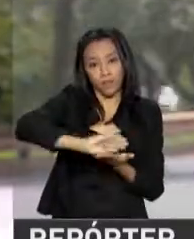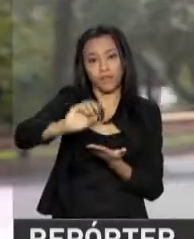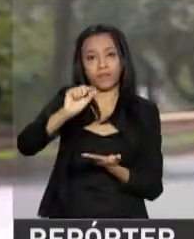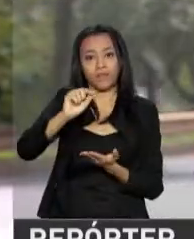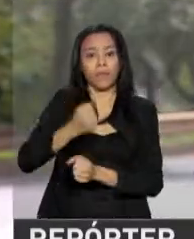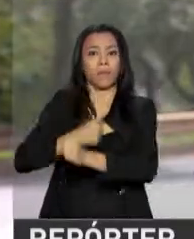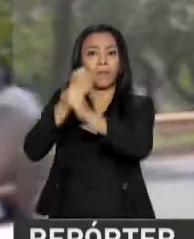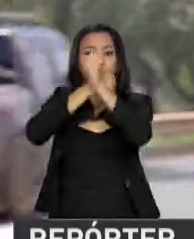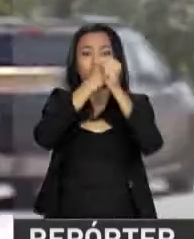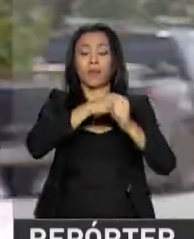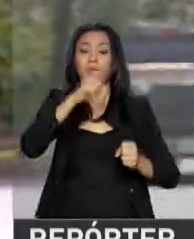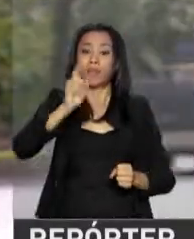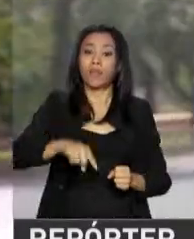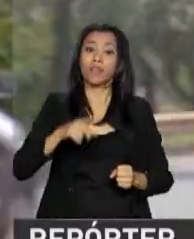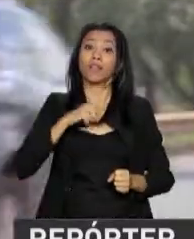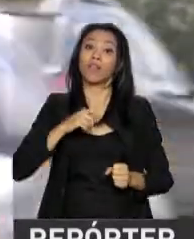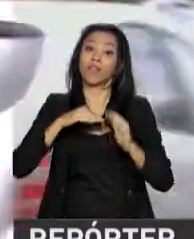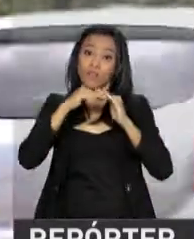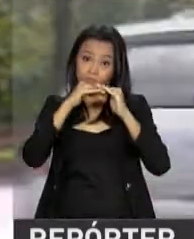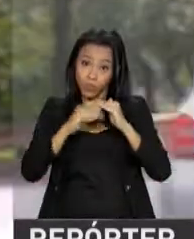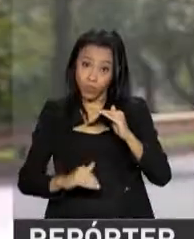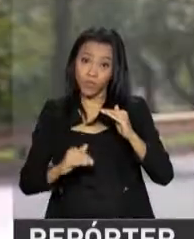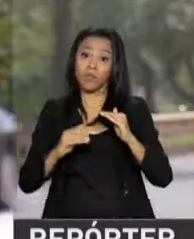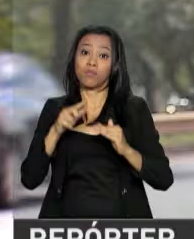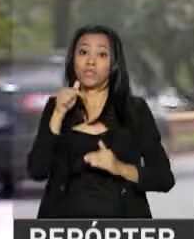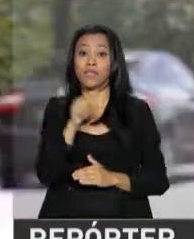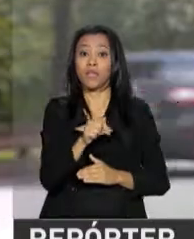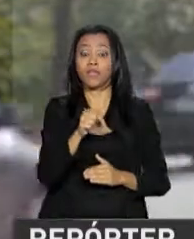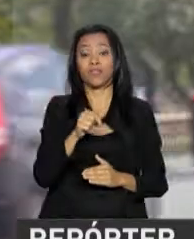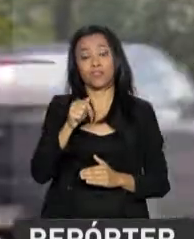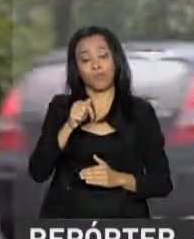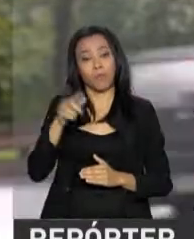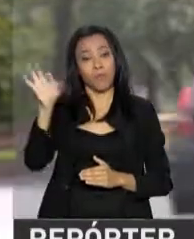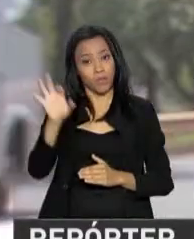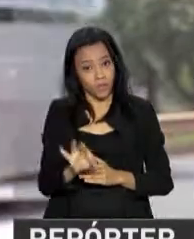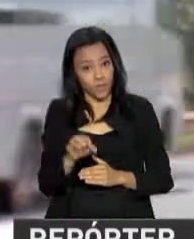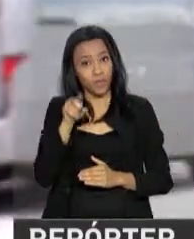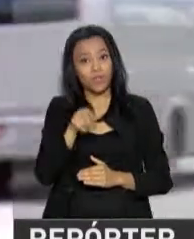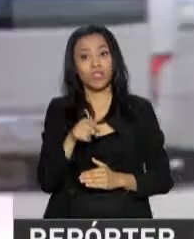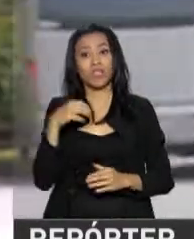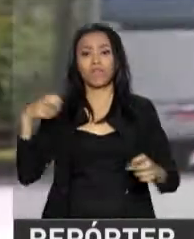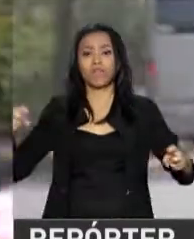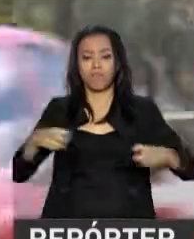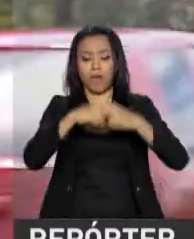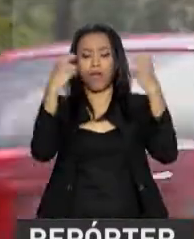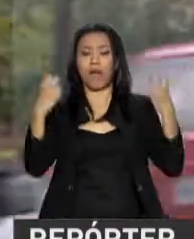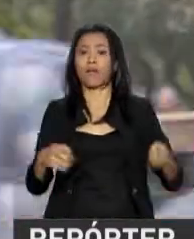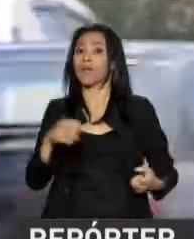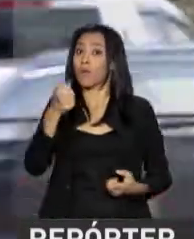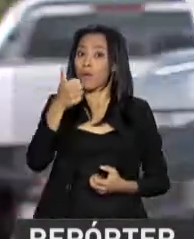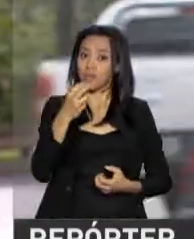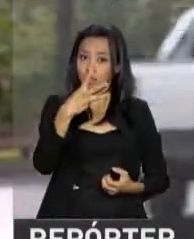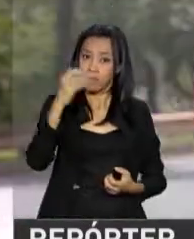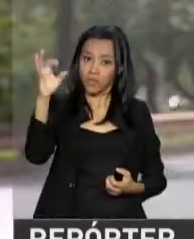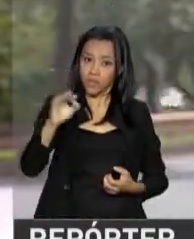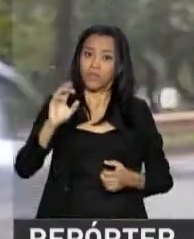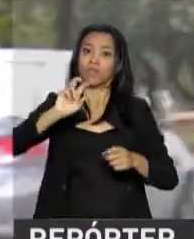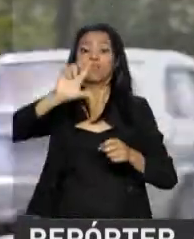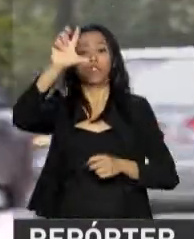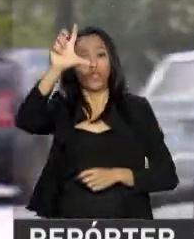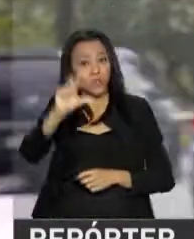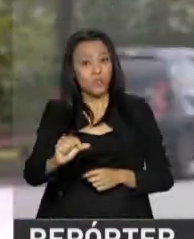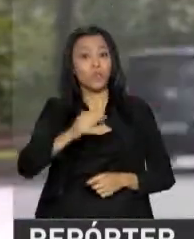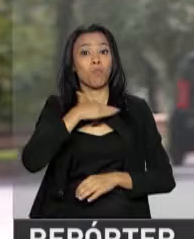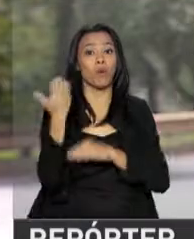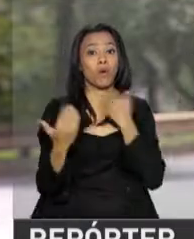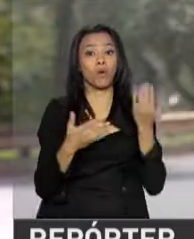na queda de 7 6 por cento no número de acidentes e de quase 3% no número de mortos nas estradas do país e na